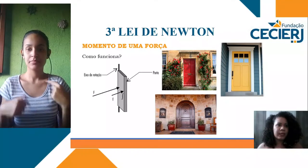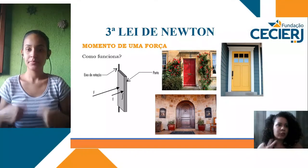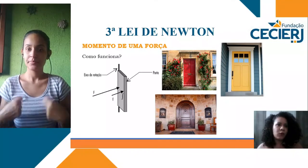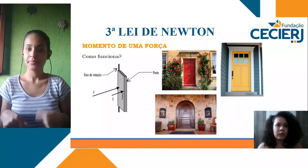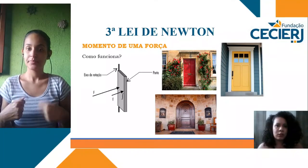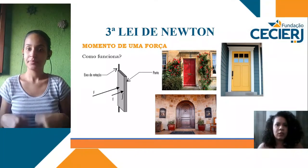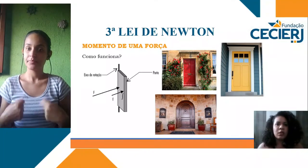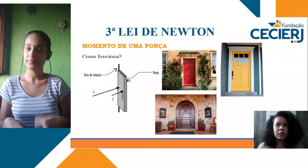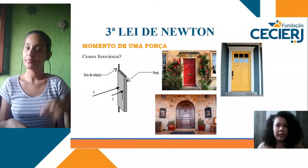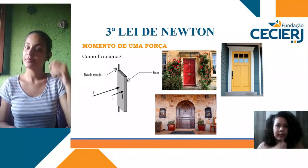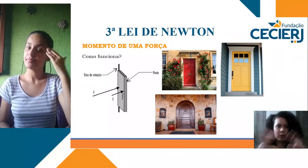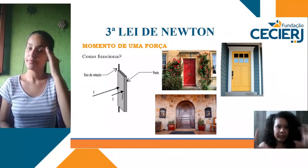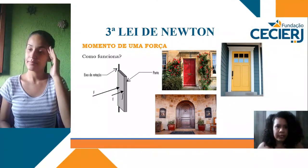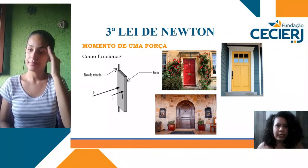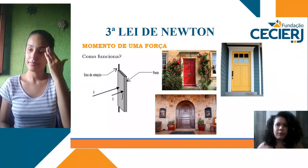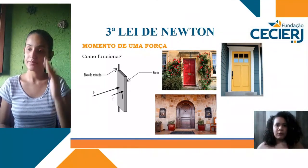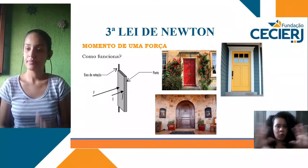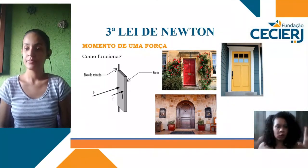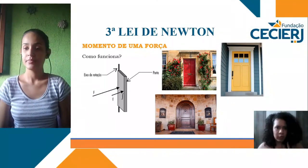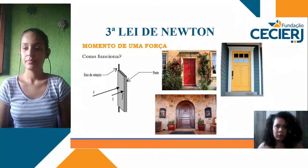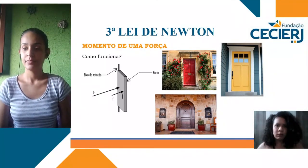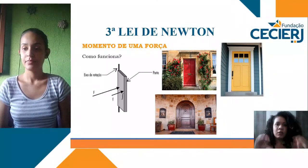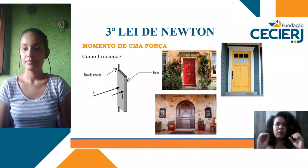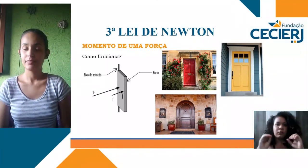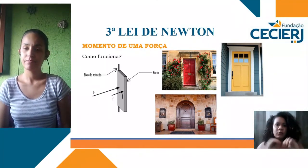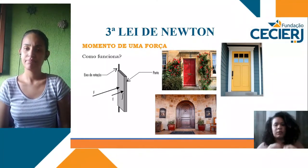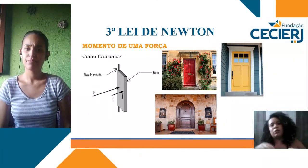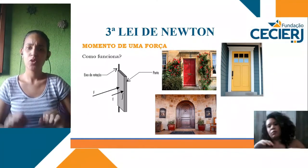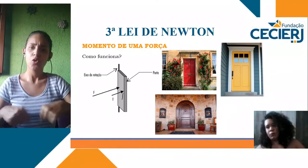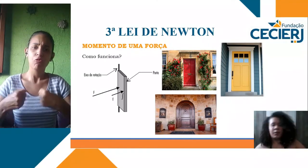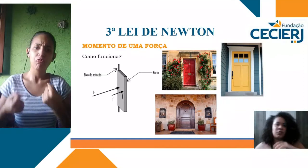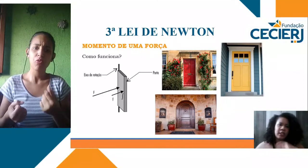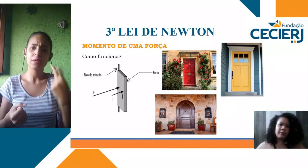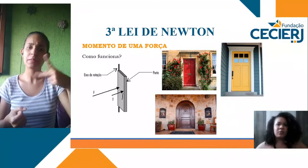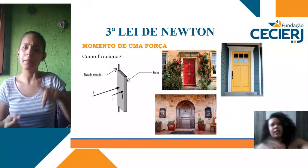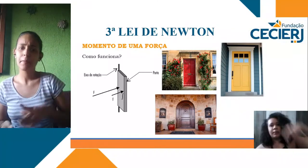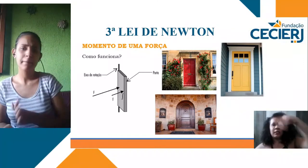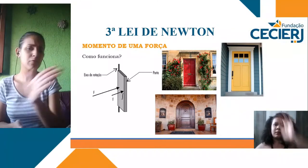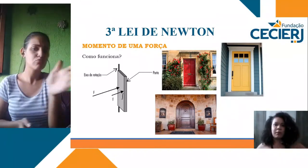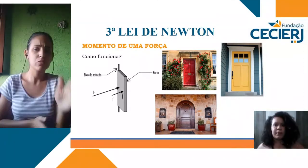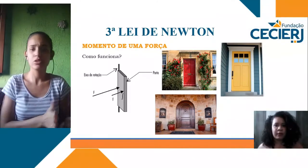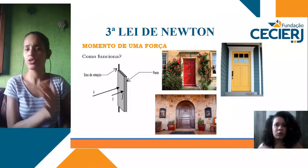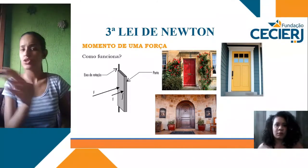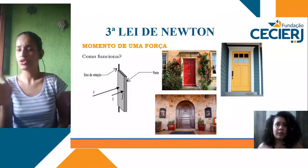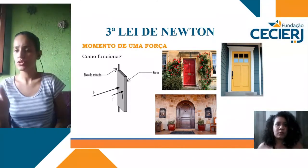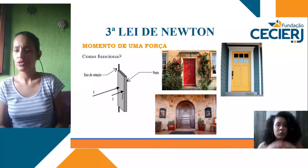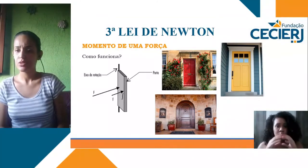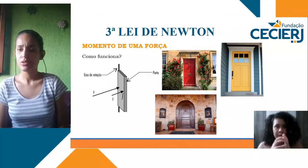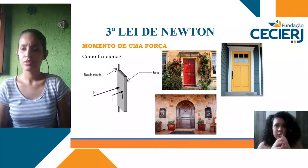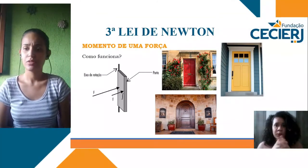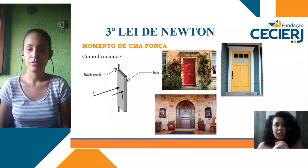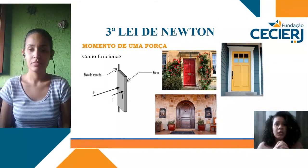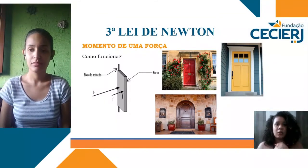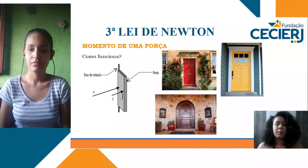gente aplica as forças, né, que é o equilíbrio ou não, forças puxa para a direita, para a esquerda, para cima e para baixo. Mas isso